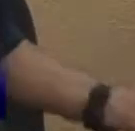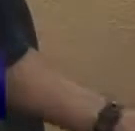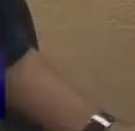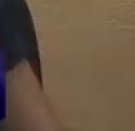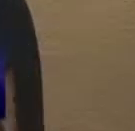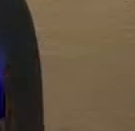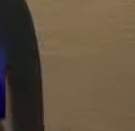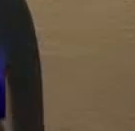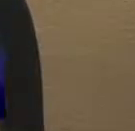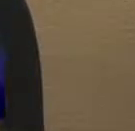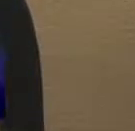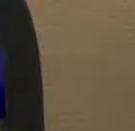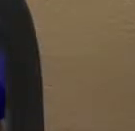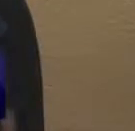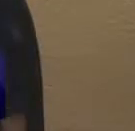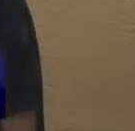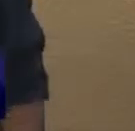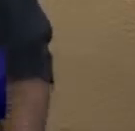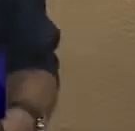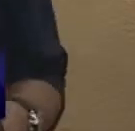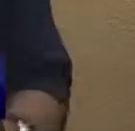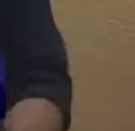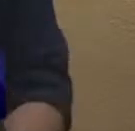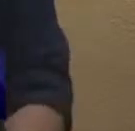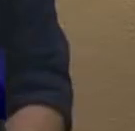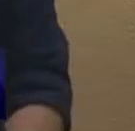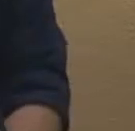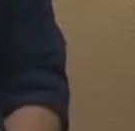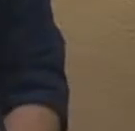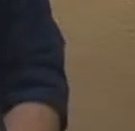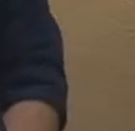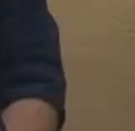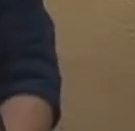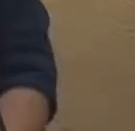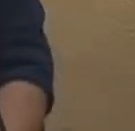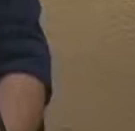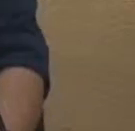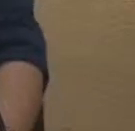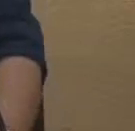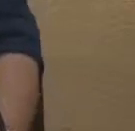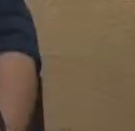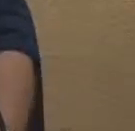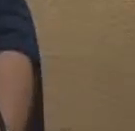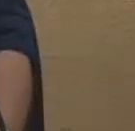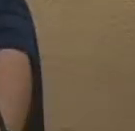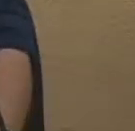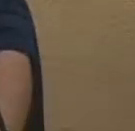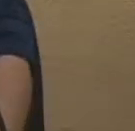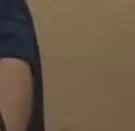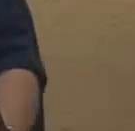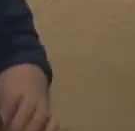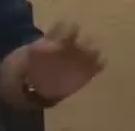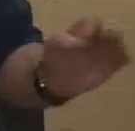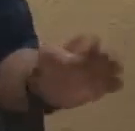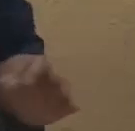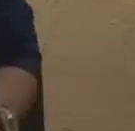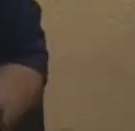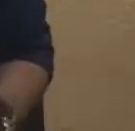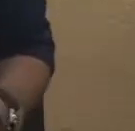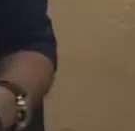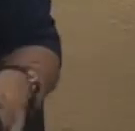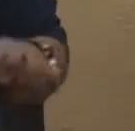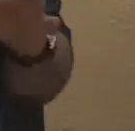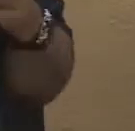o lembrete do vereador Ronei aqui a respeito da questão da lei de incentivo à cultura, né? E